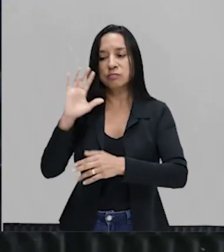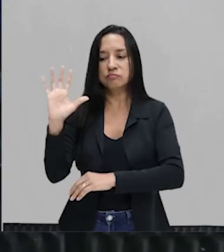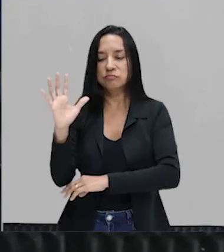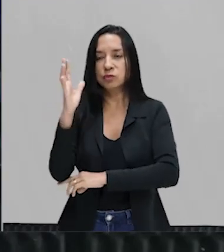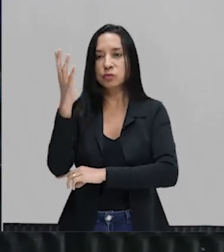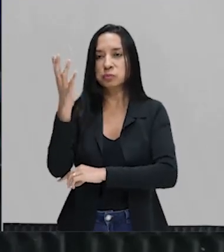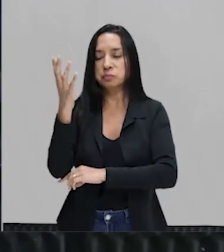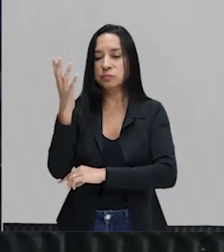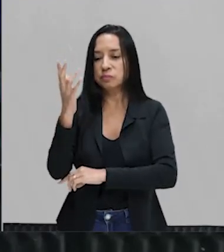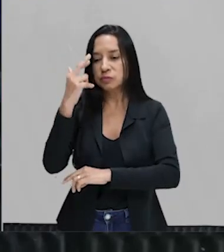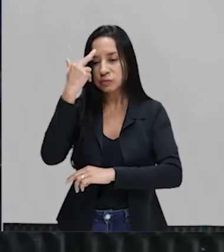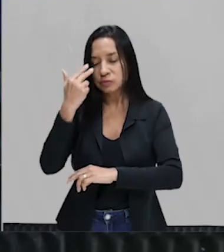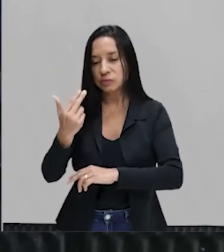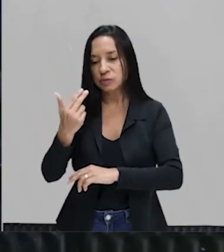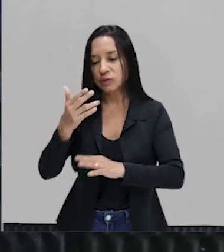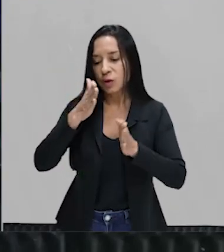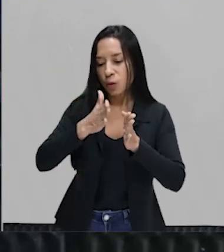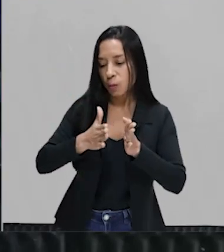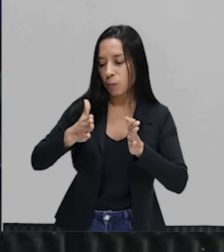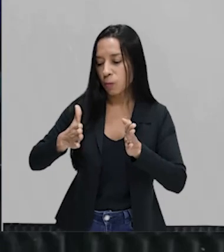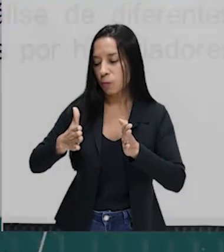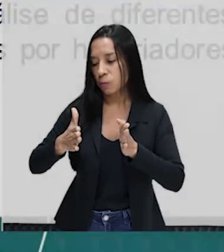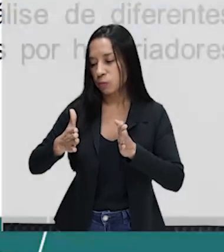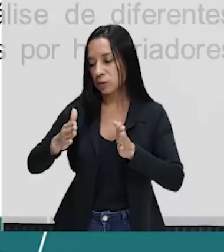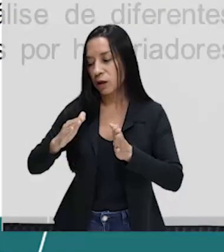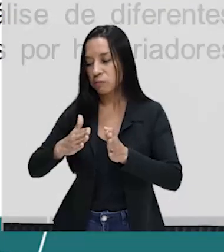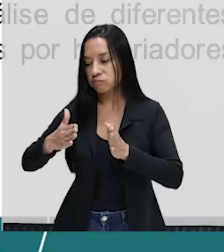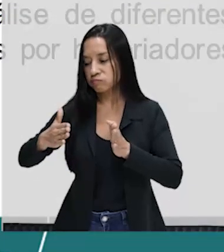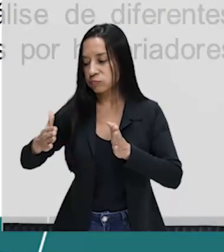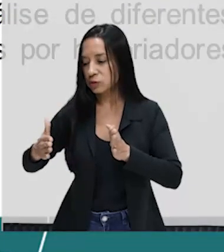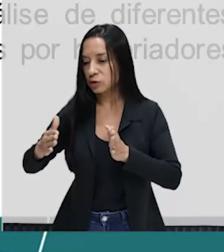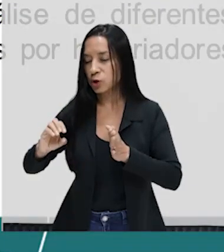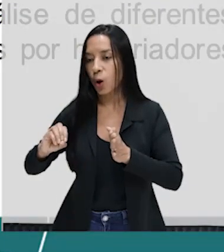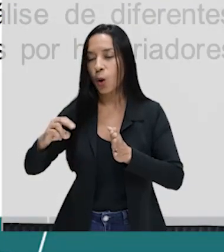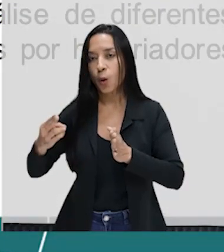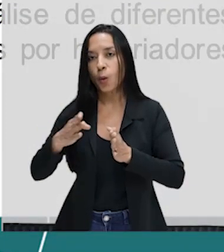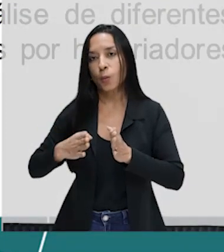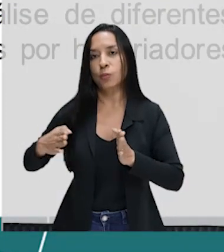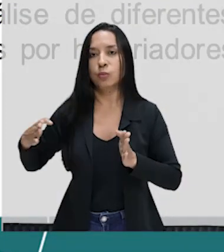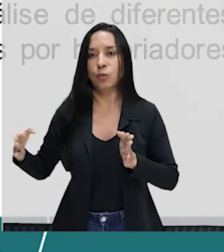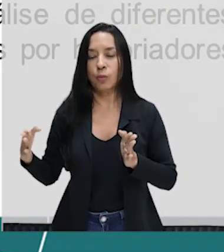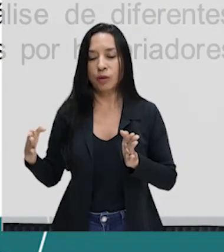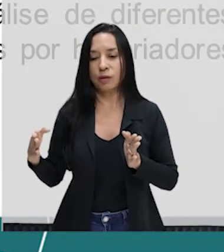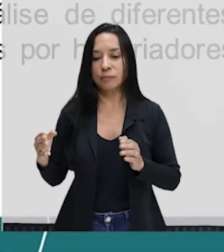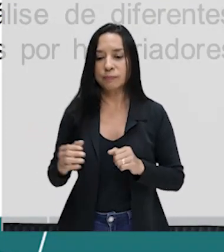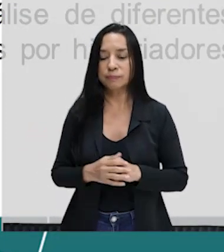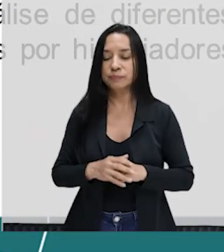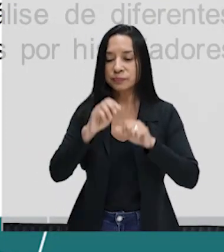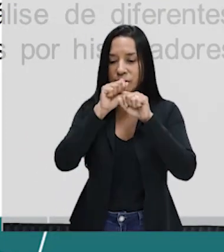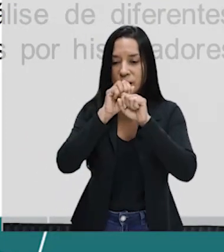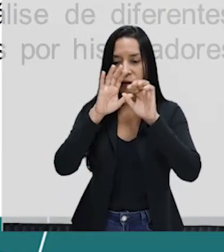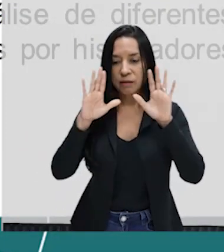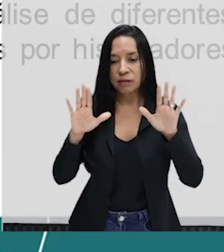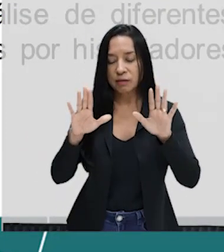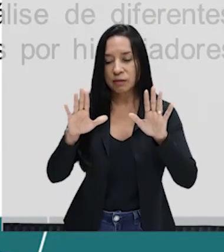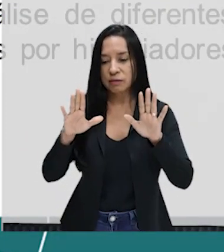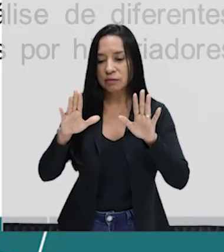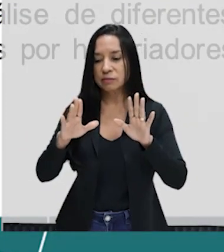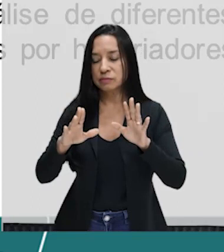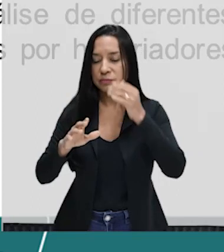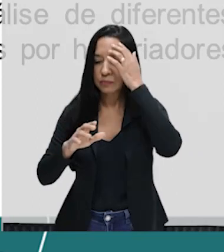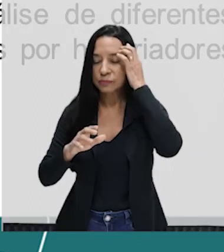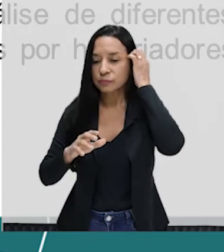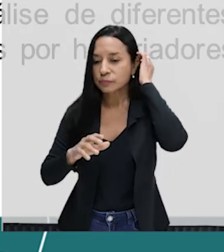curta duração, em média duração, em longa duração. É evidente que quando se fala do